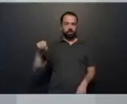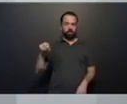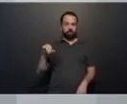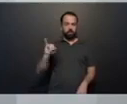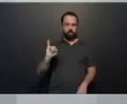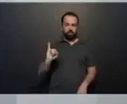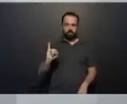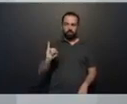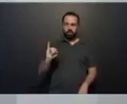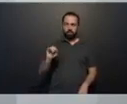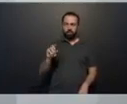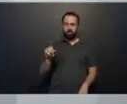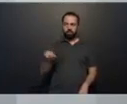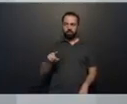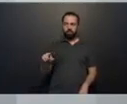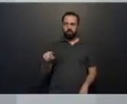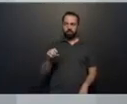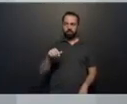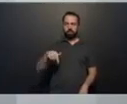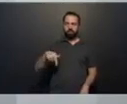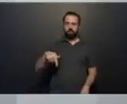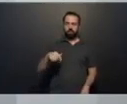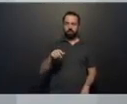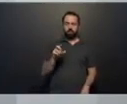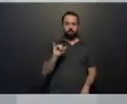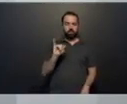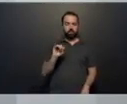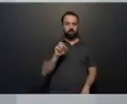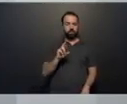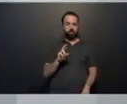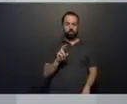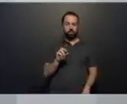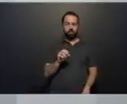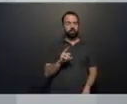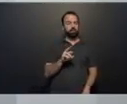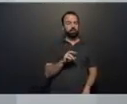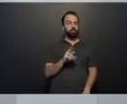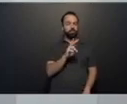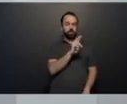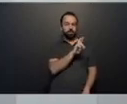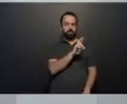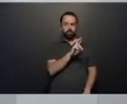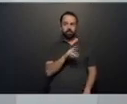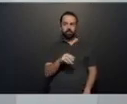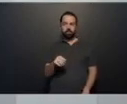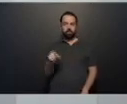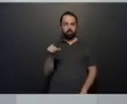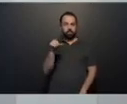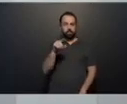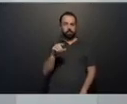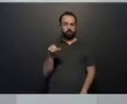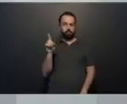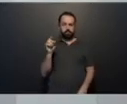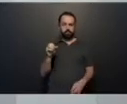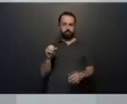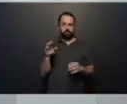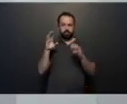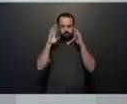números inteiros, os racionais, e hoje conversaremos a respeito dos